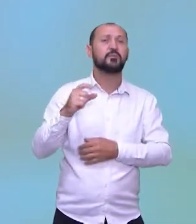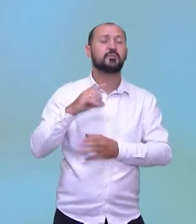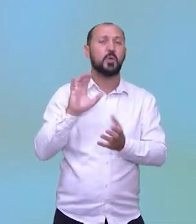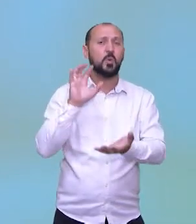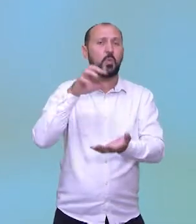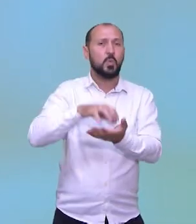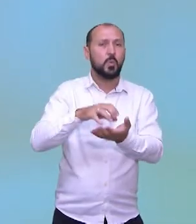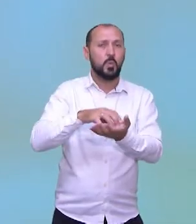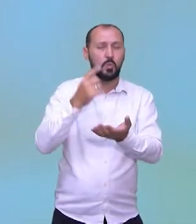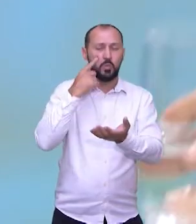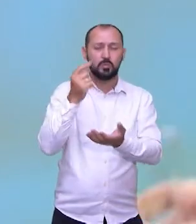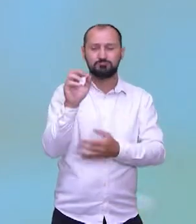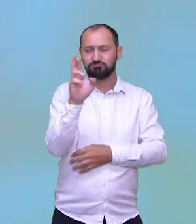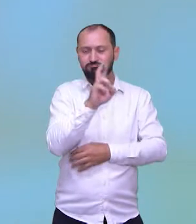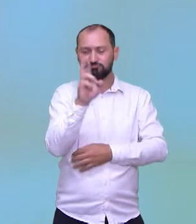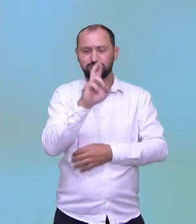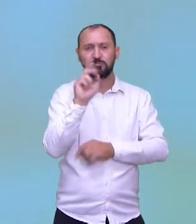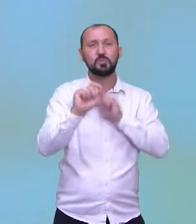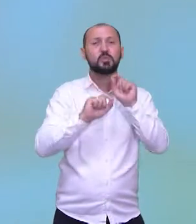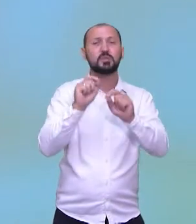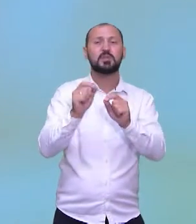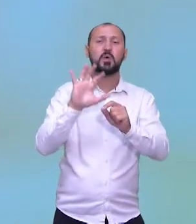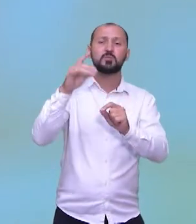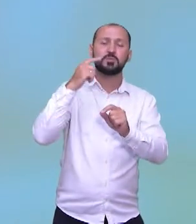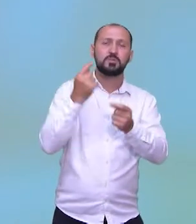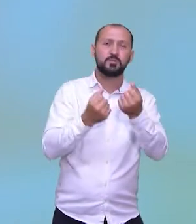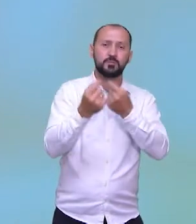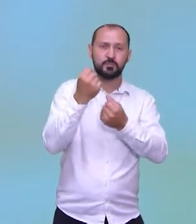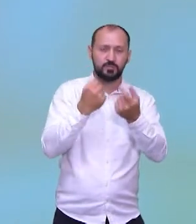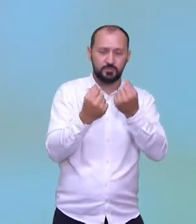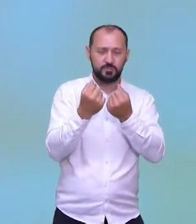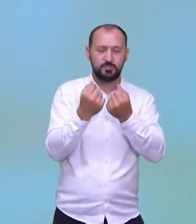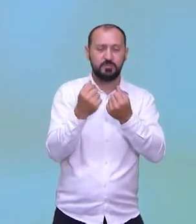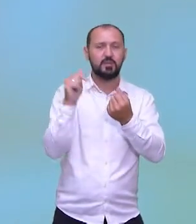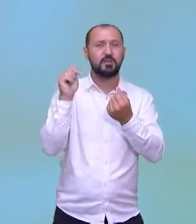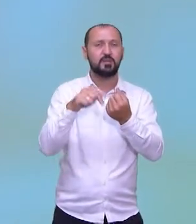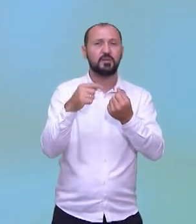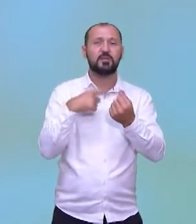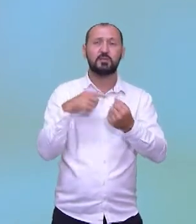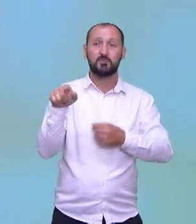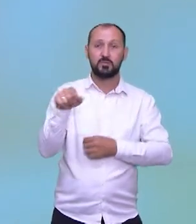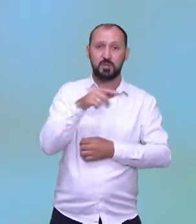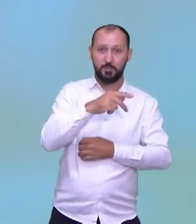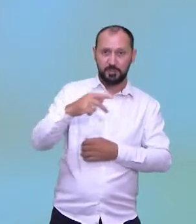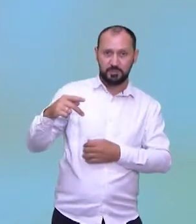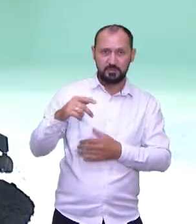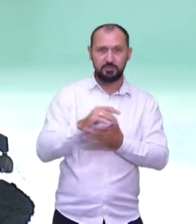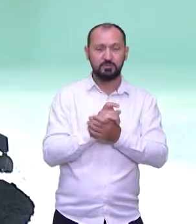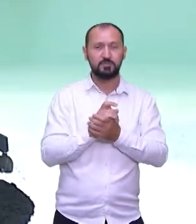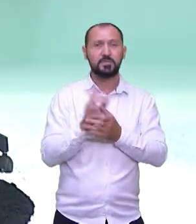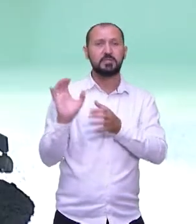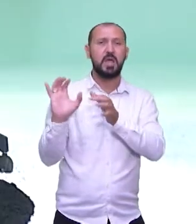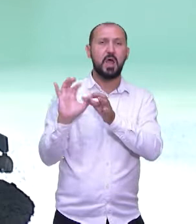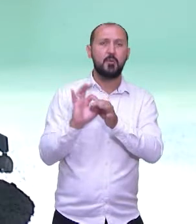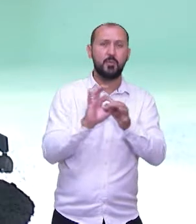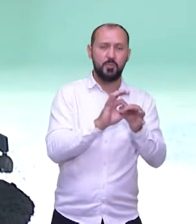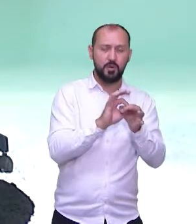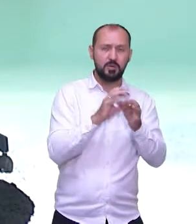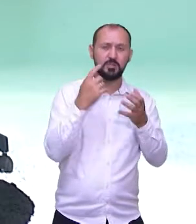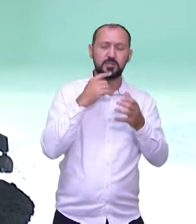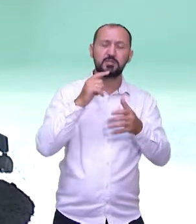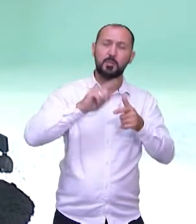um observatório econômico, dentro da sua estrutura. É esse observatório que é presidido por você. Todo esse